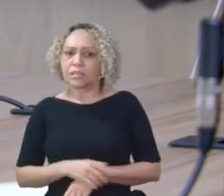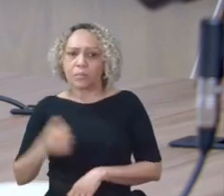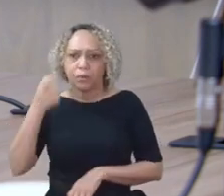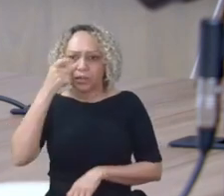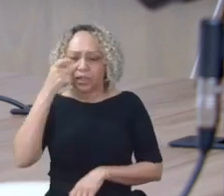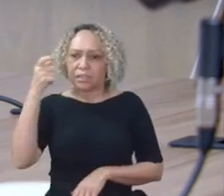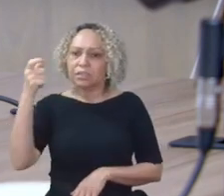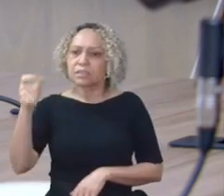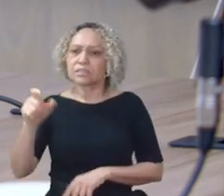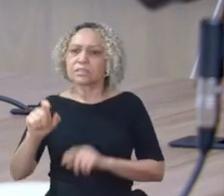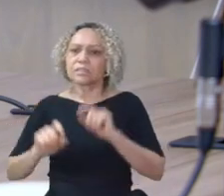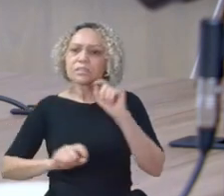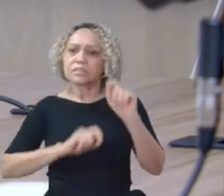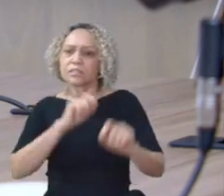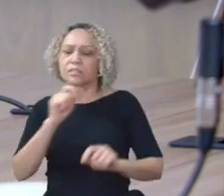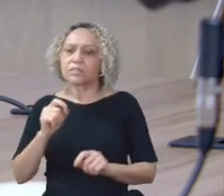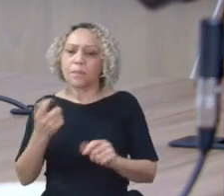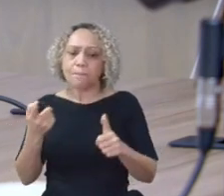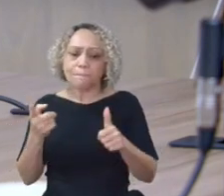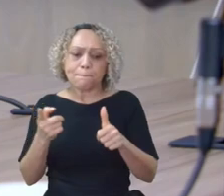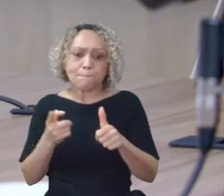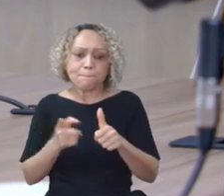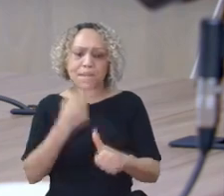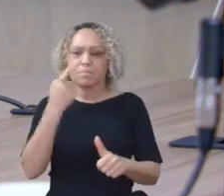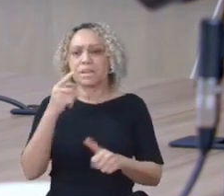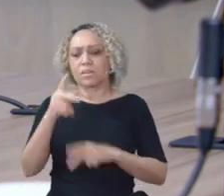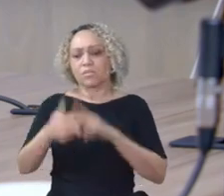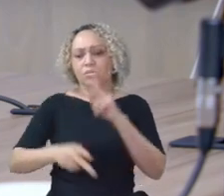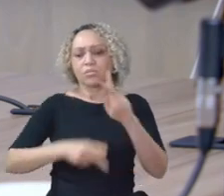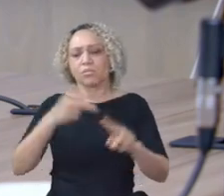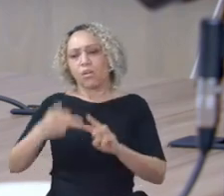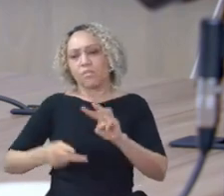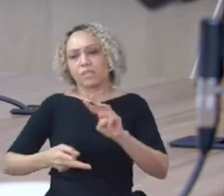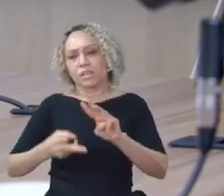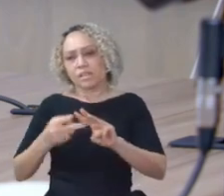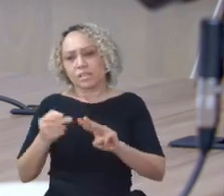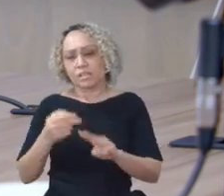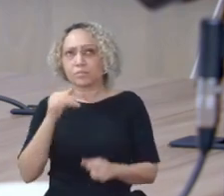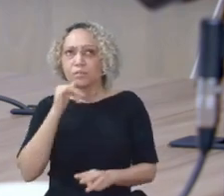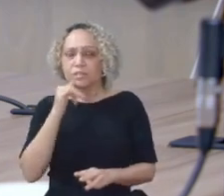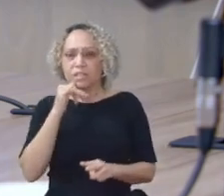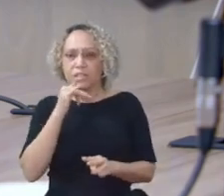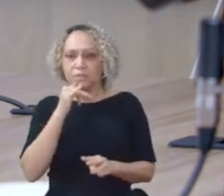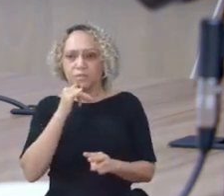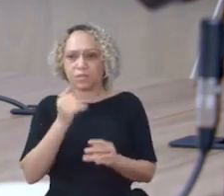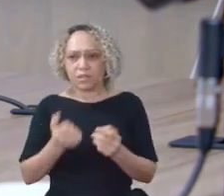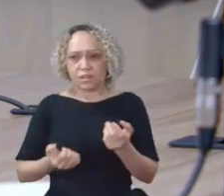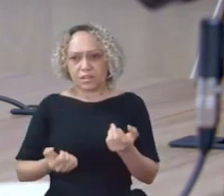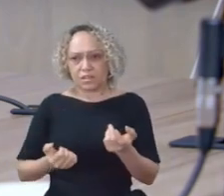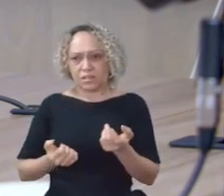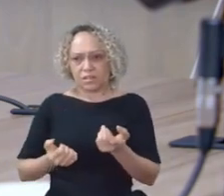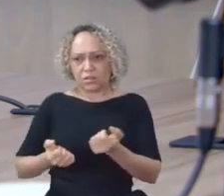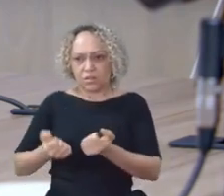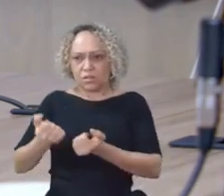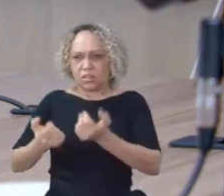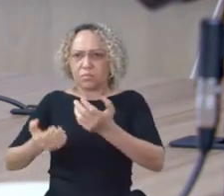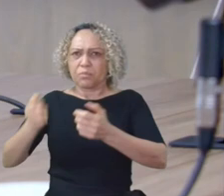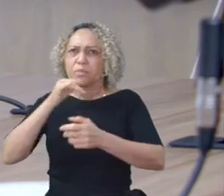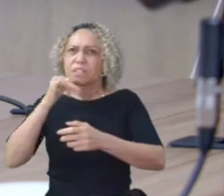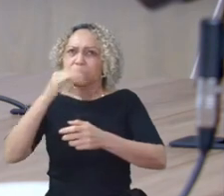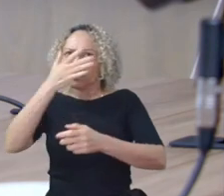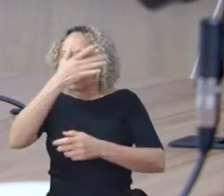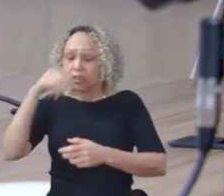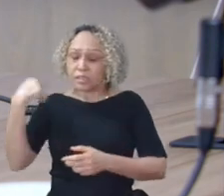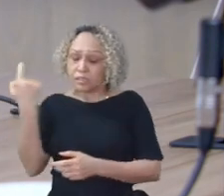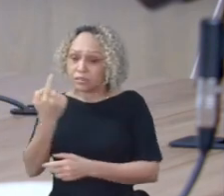interessante de ver, que são consequências que primeiro chegam aos povos indígenas, né? Então, a fumaça chegou primeiro nos povos indígenas, a fumaça que todo mundo